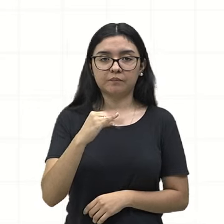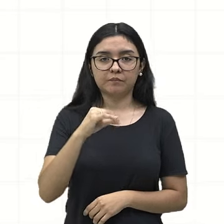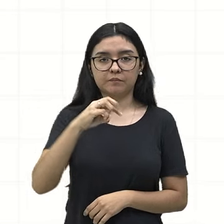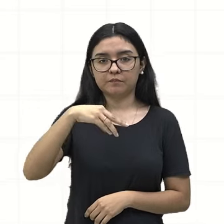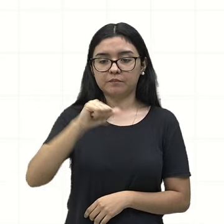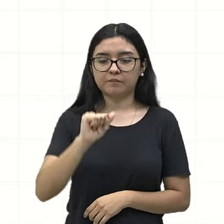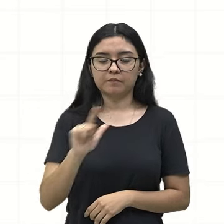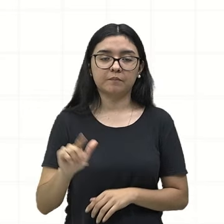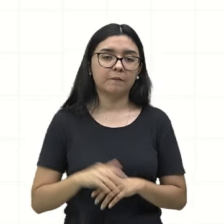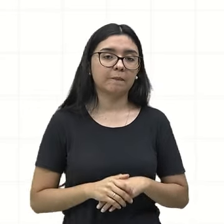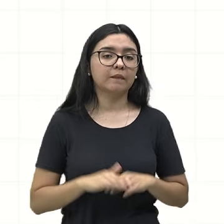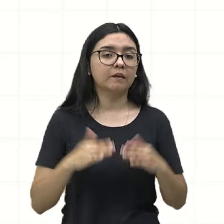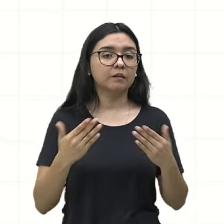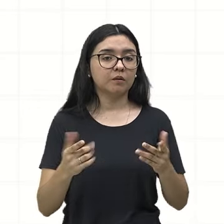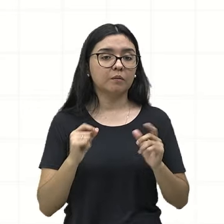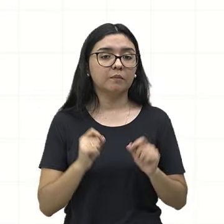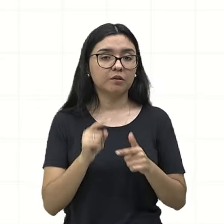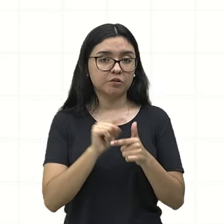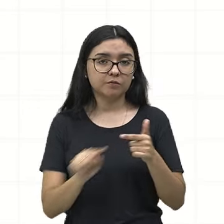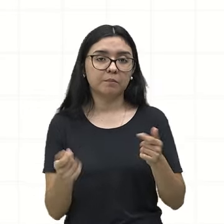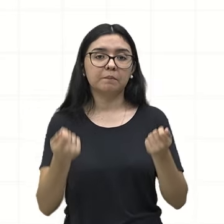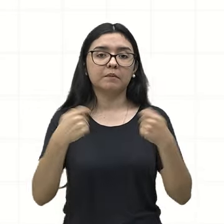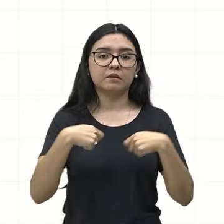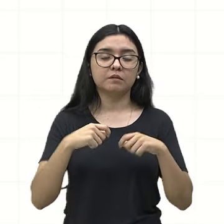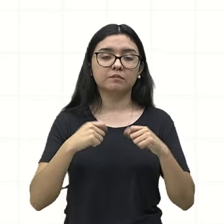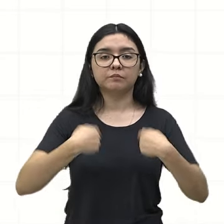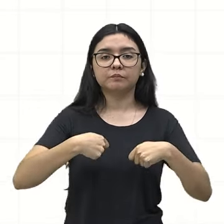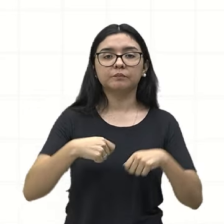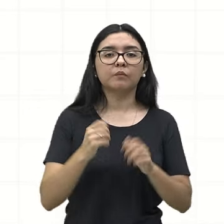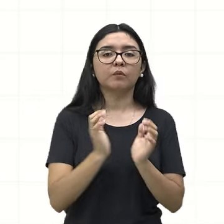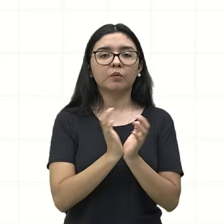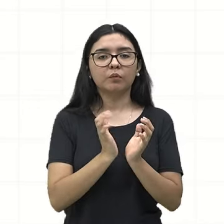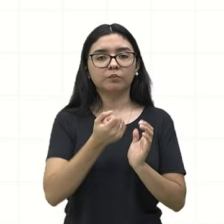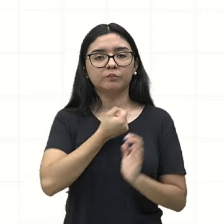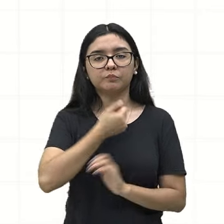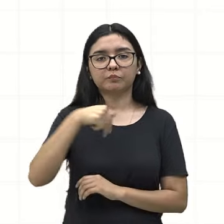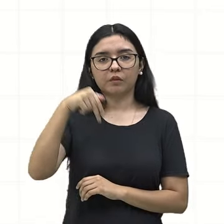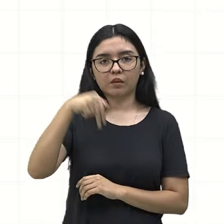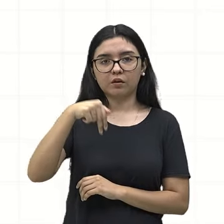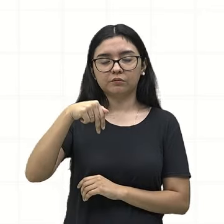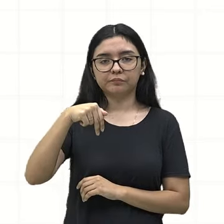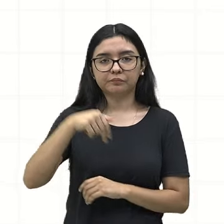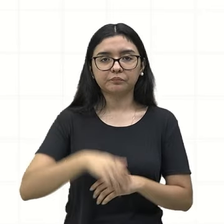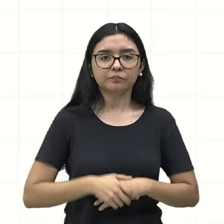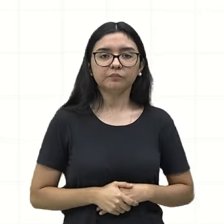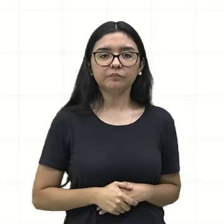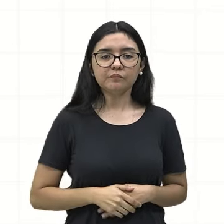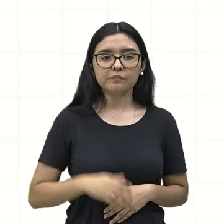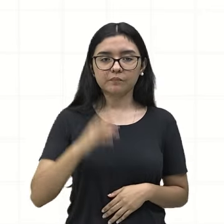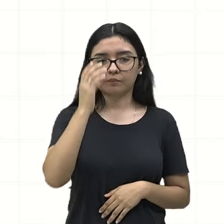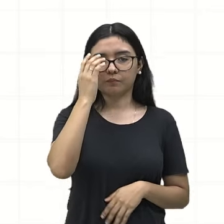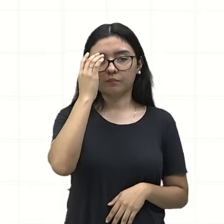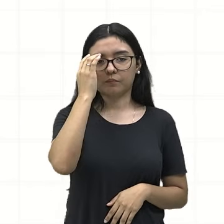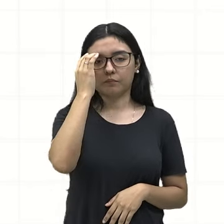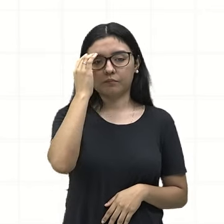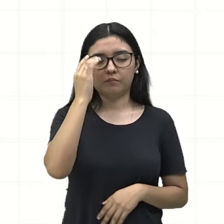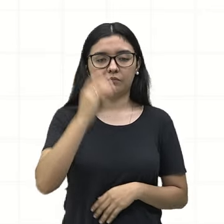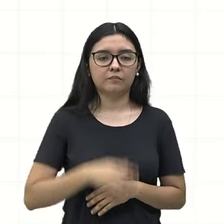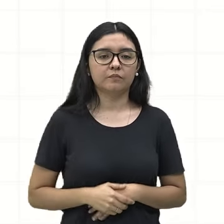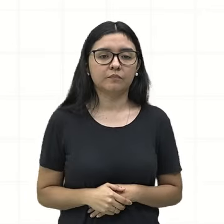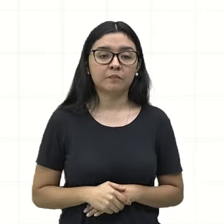divisível tem que dar um número inteiro, tá bom? Um número não quebrado, no nosso caso aqui, um número natural. Beleza?